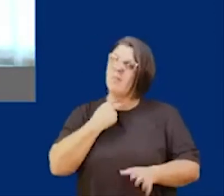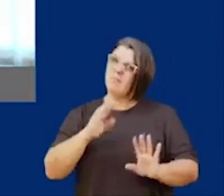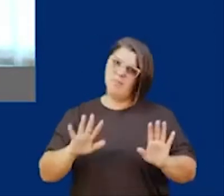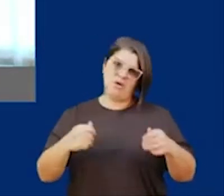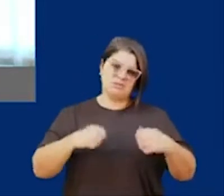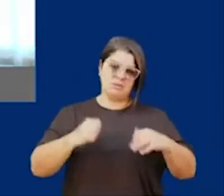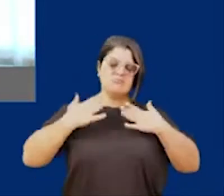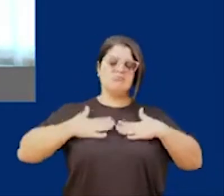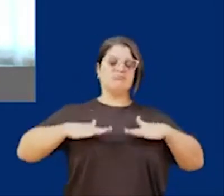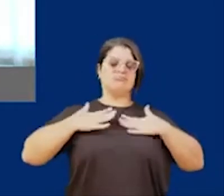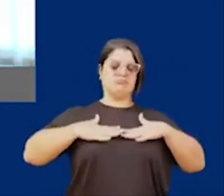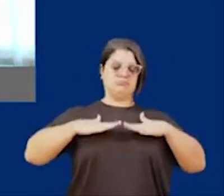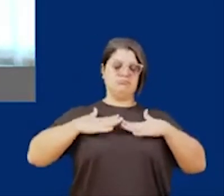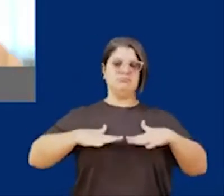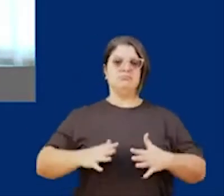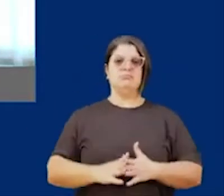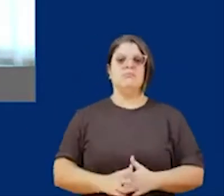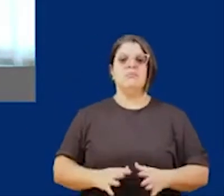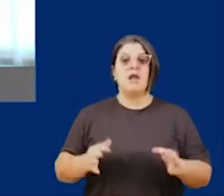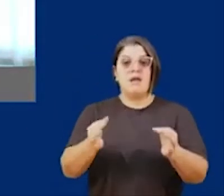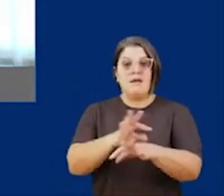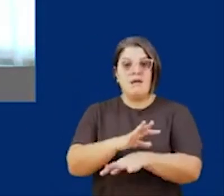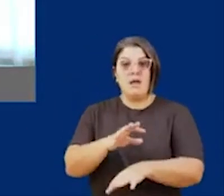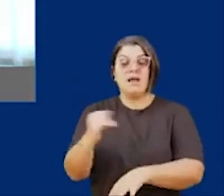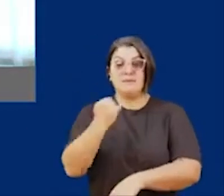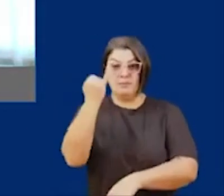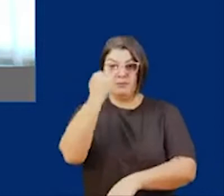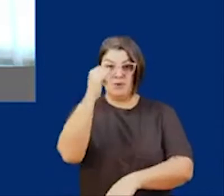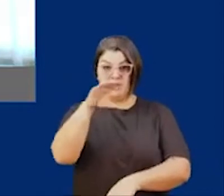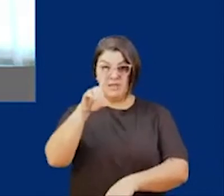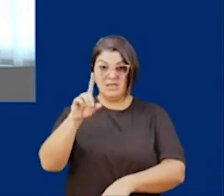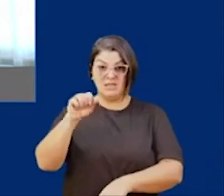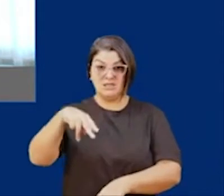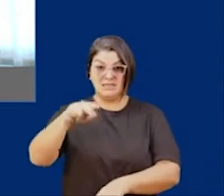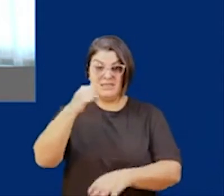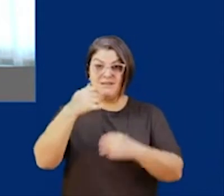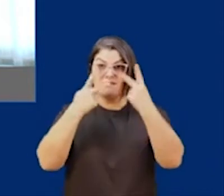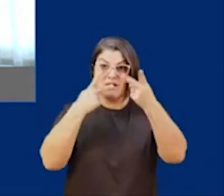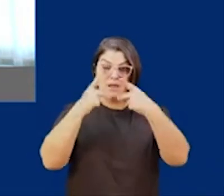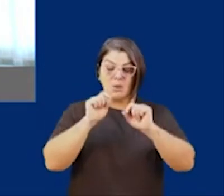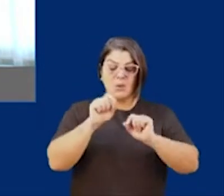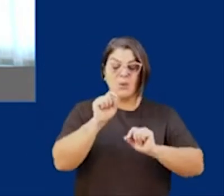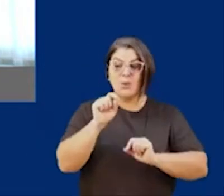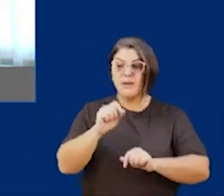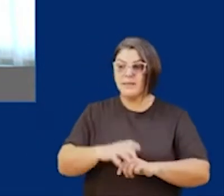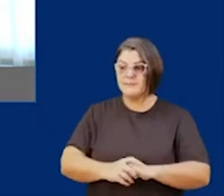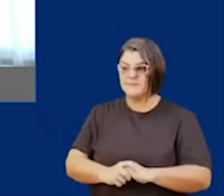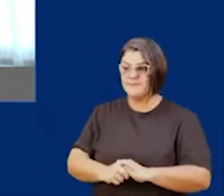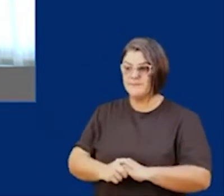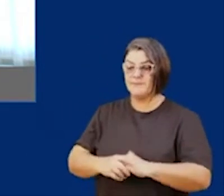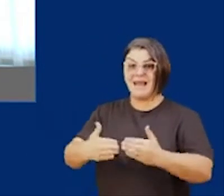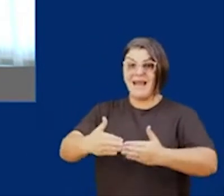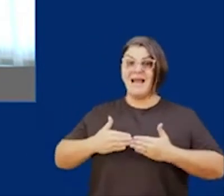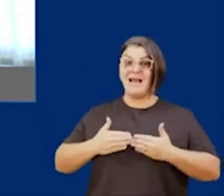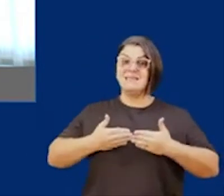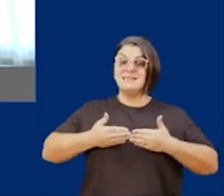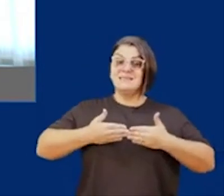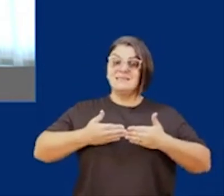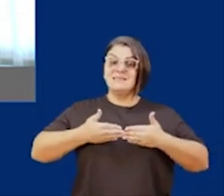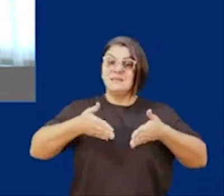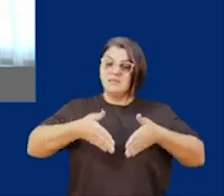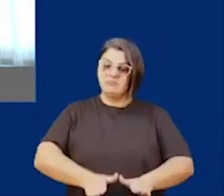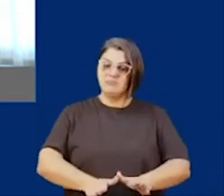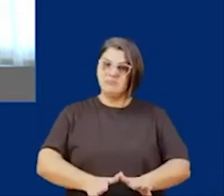mas eu queria reforçar uma coisa para fechar, uma coisa importante que Dani falou também, que eu queria valorizar, sobre a questão da licença maternidade. O guia é